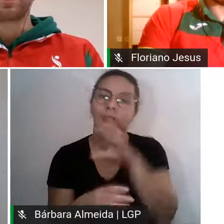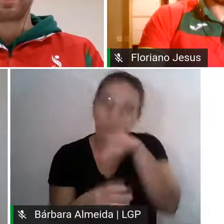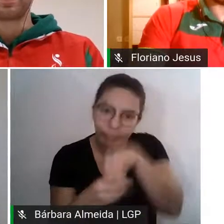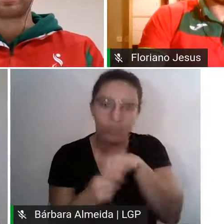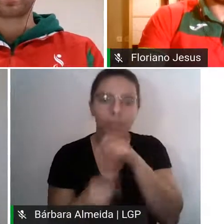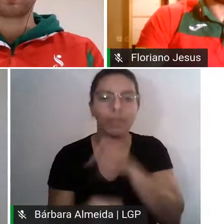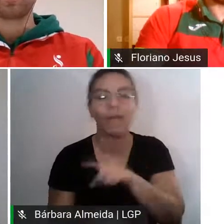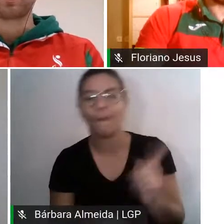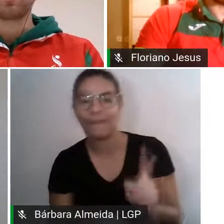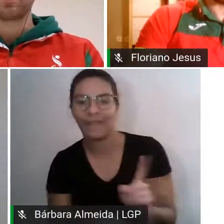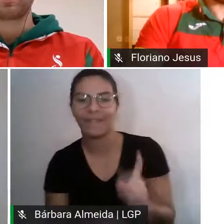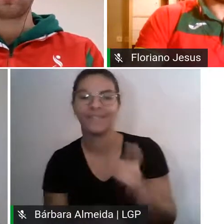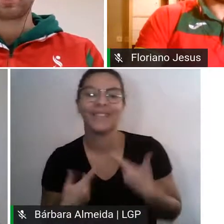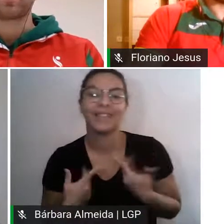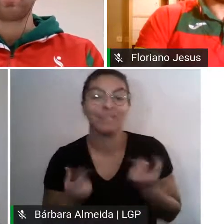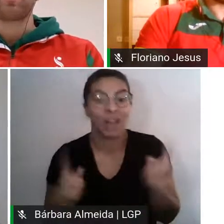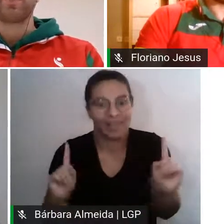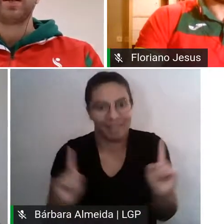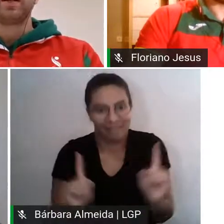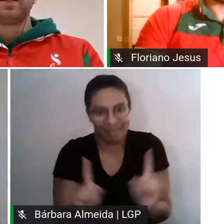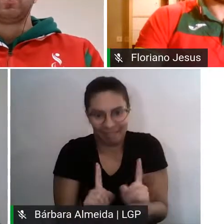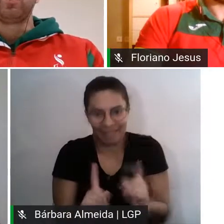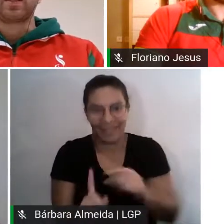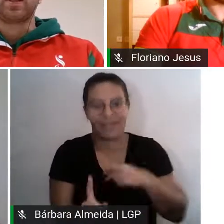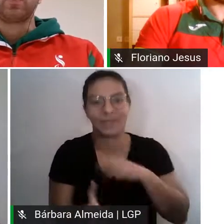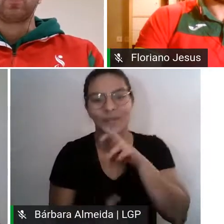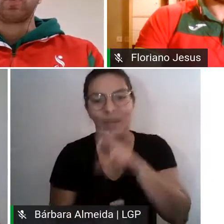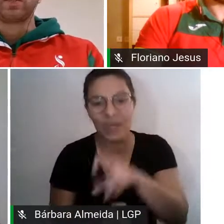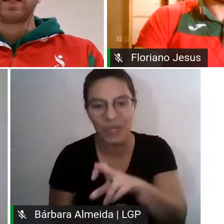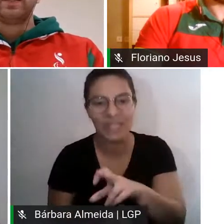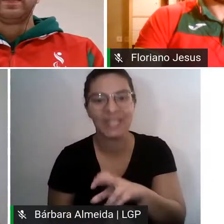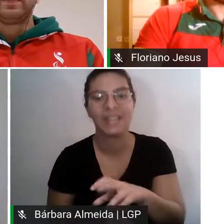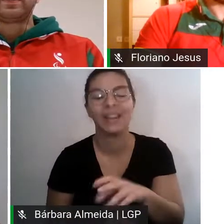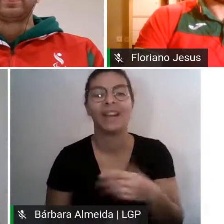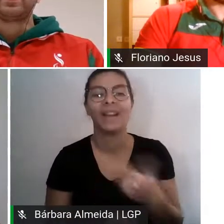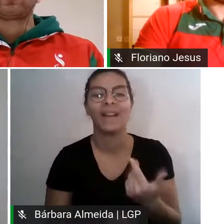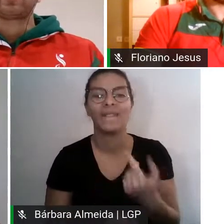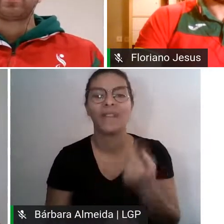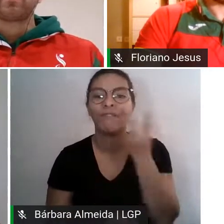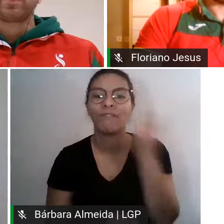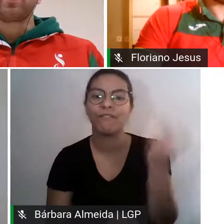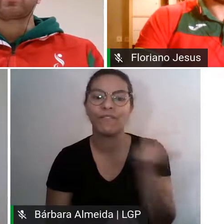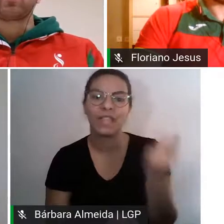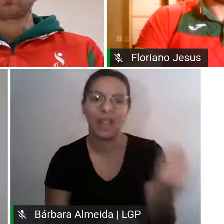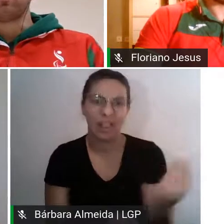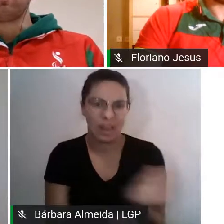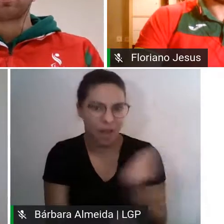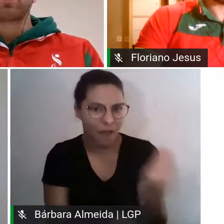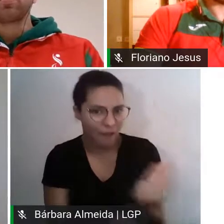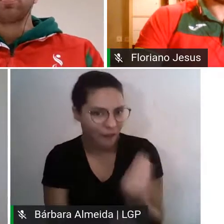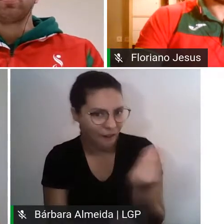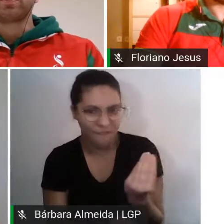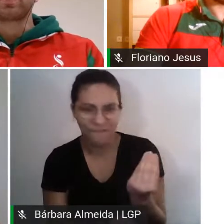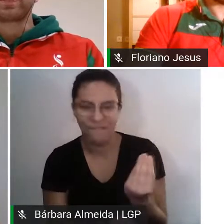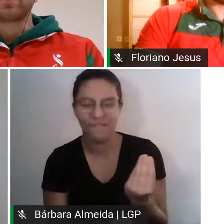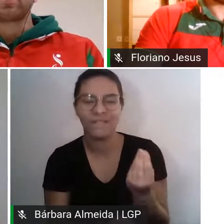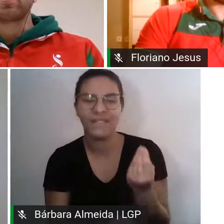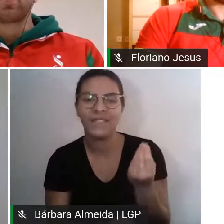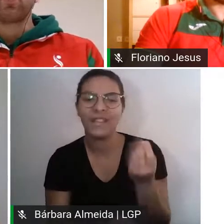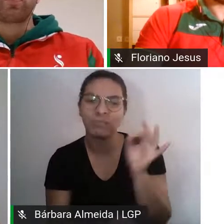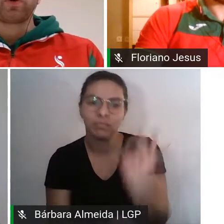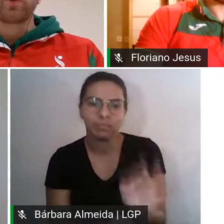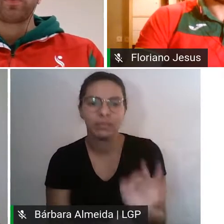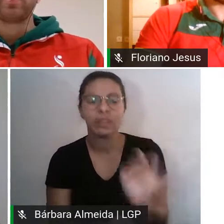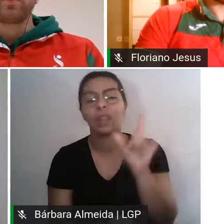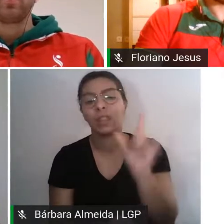resumindo um bocadinho esta resposta, portanto, apesar de uma vida um bocadinho curta, tendo em conta também aquilo que são os números de